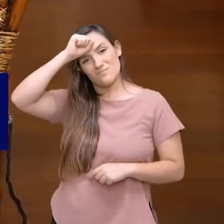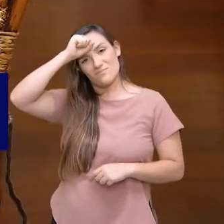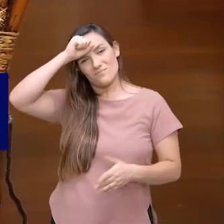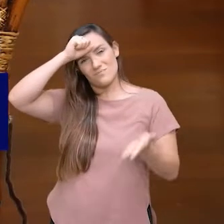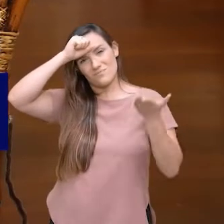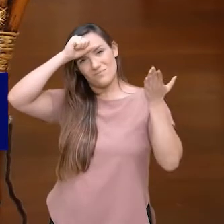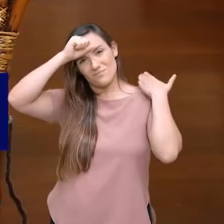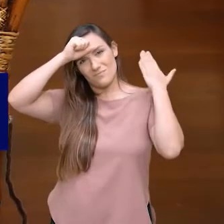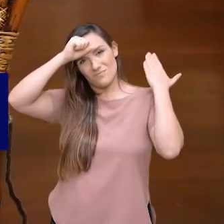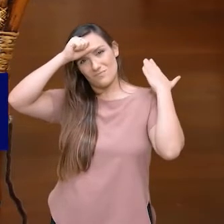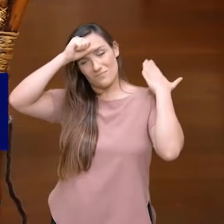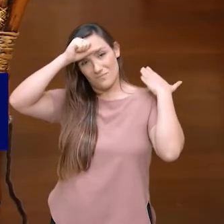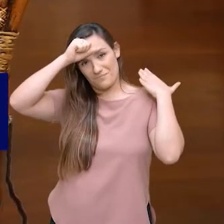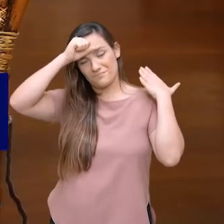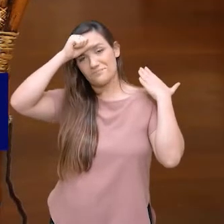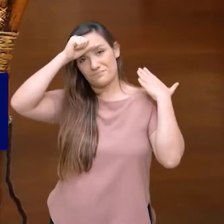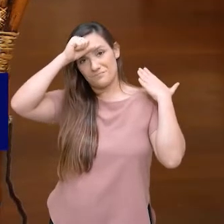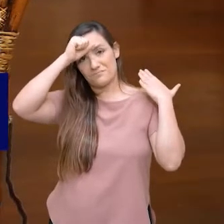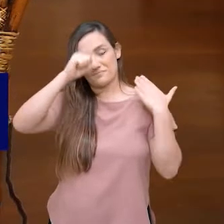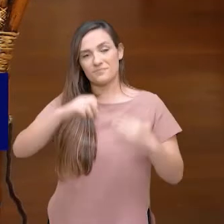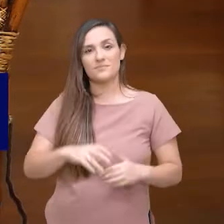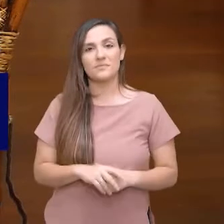lá no passado